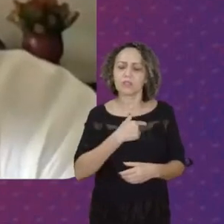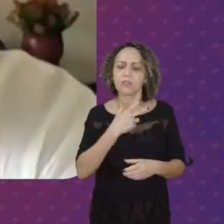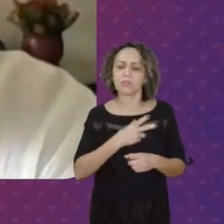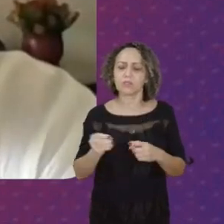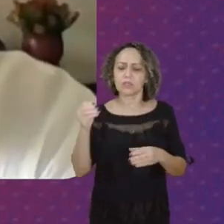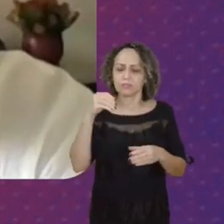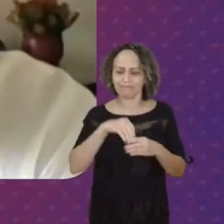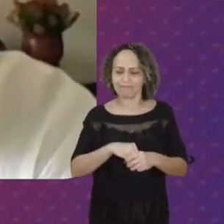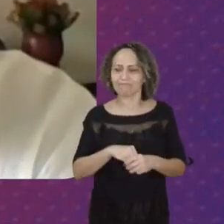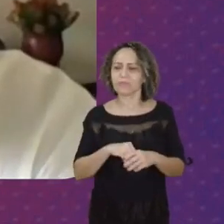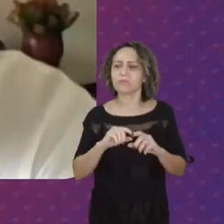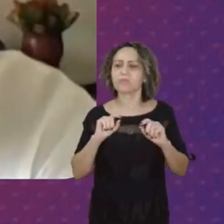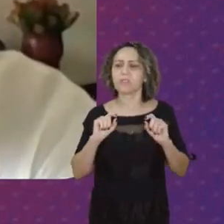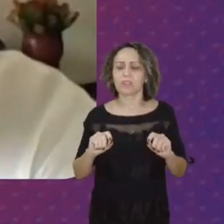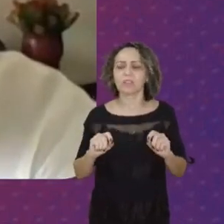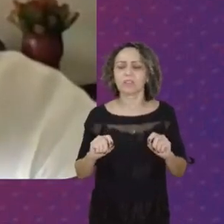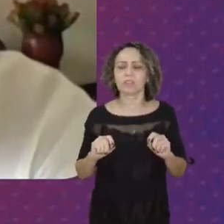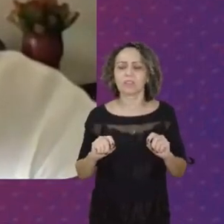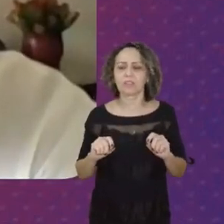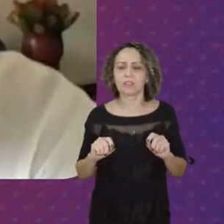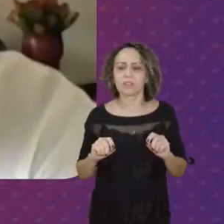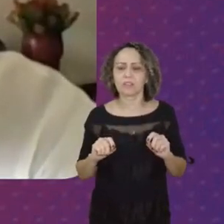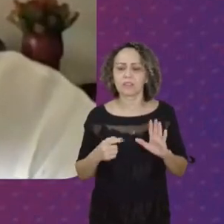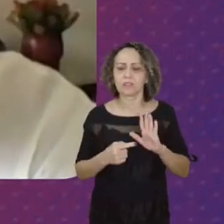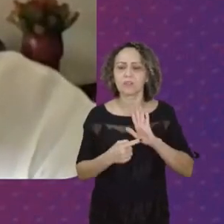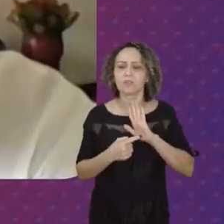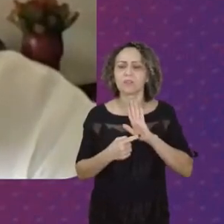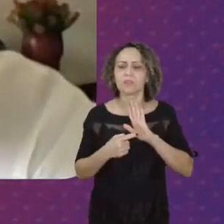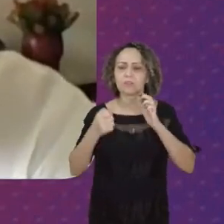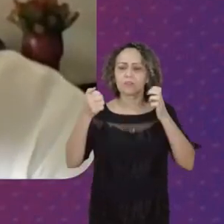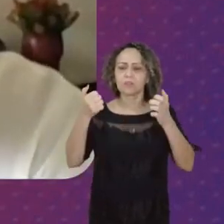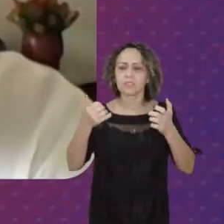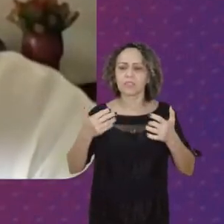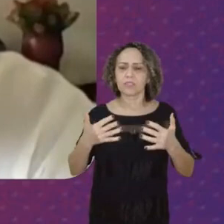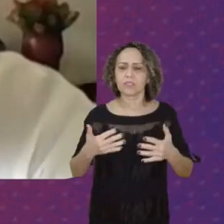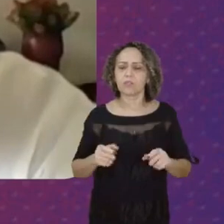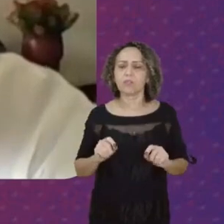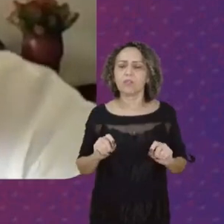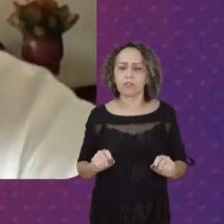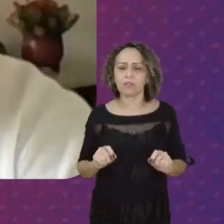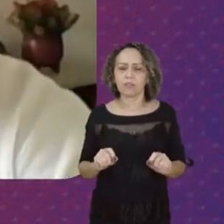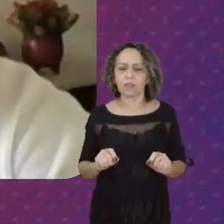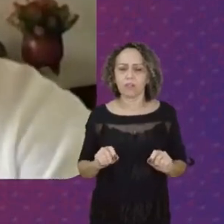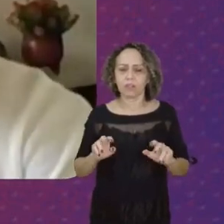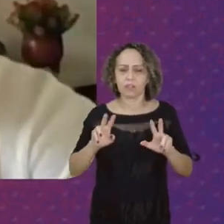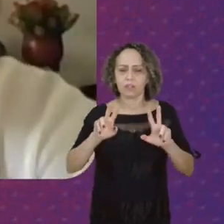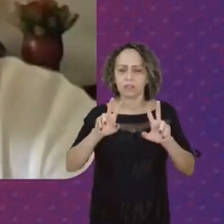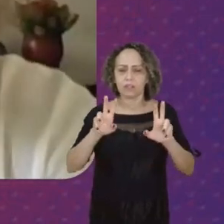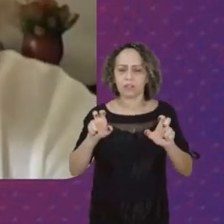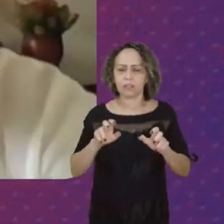eu quero trazer também a questão da